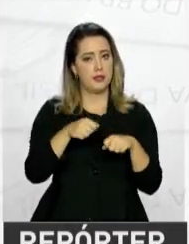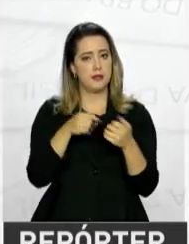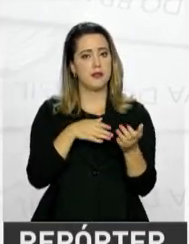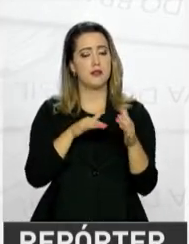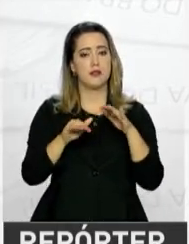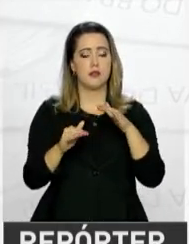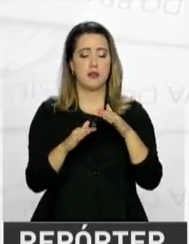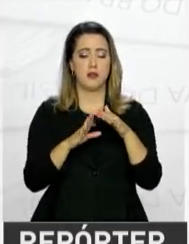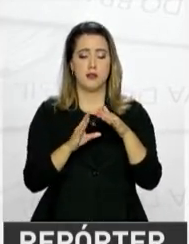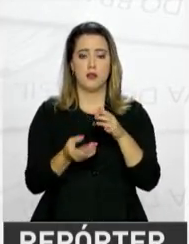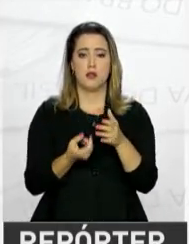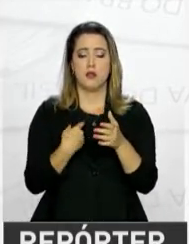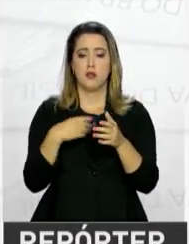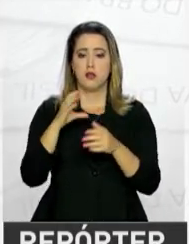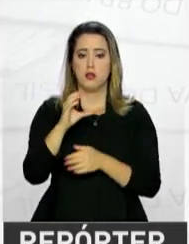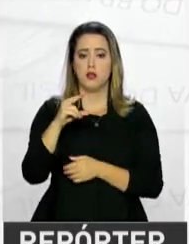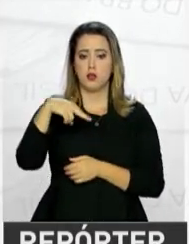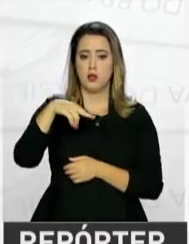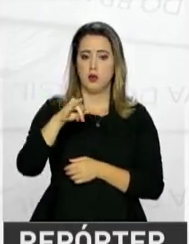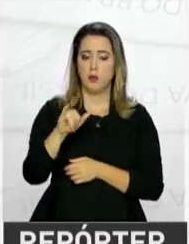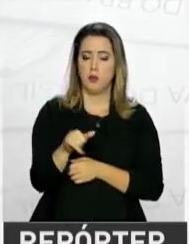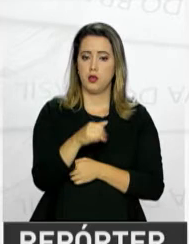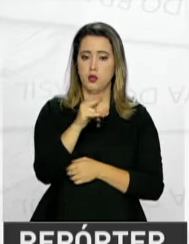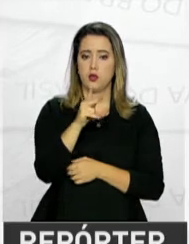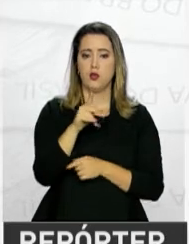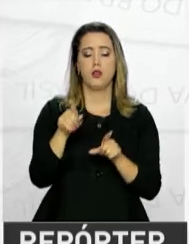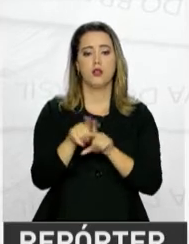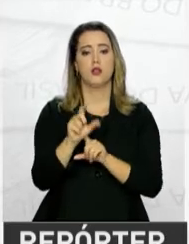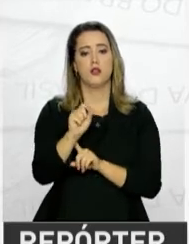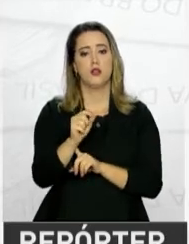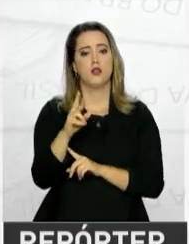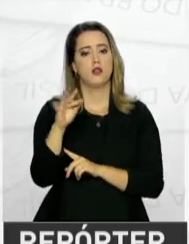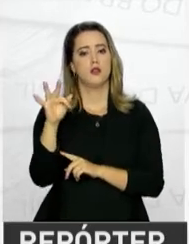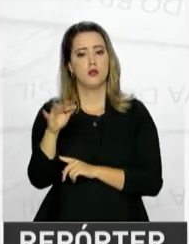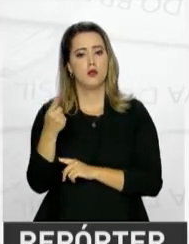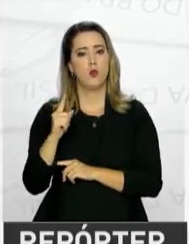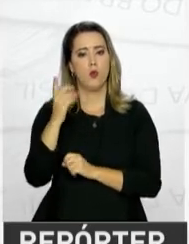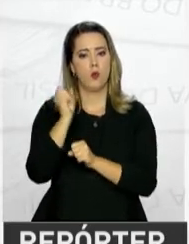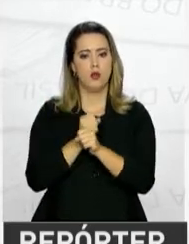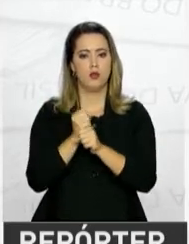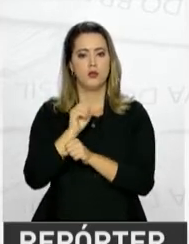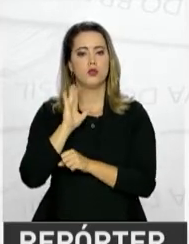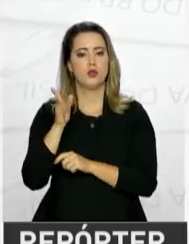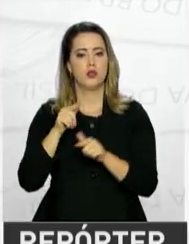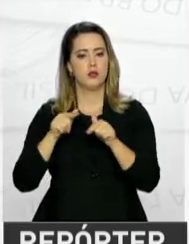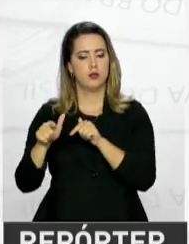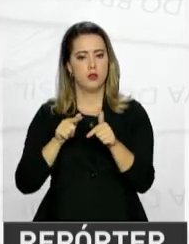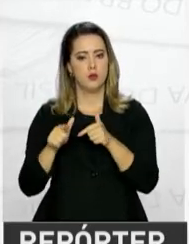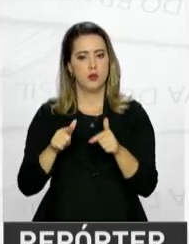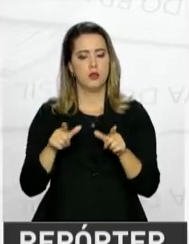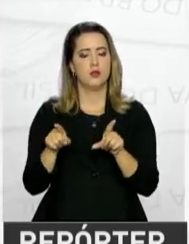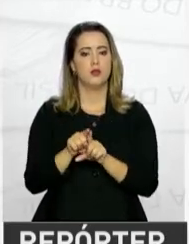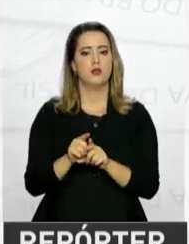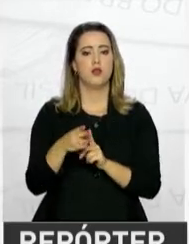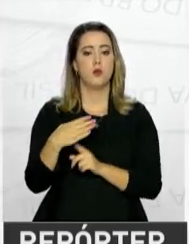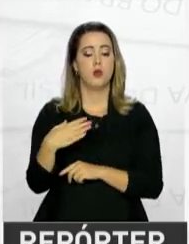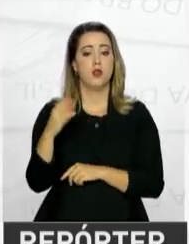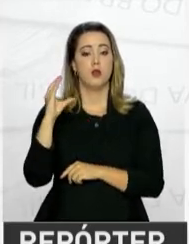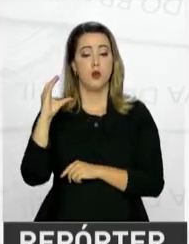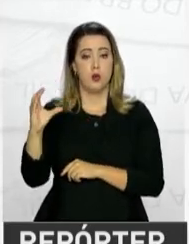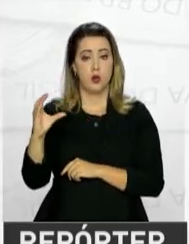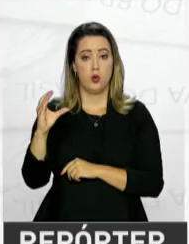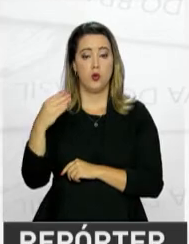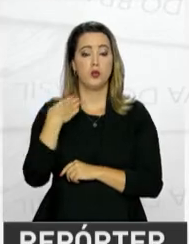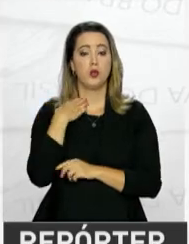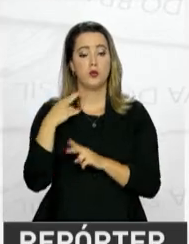inscritos como empresas junto à receita federal ter mais de um ano de atuação no ramo de materiais de construção e